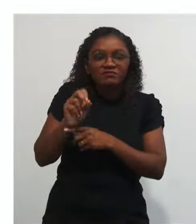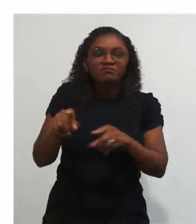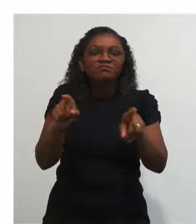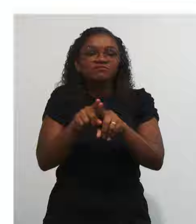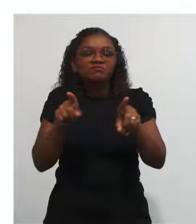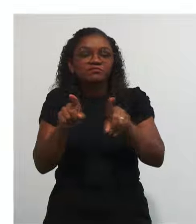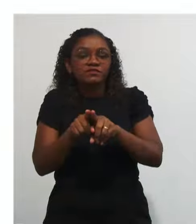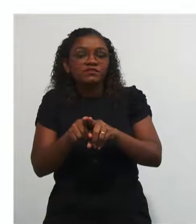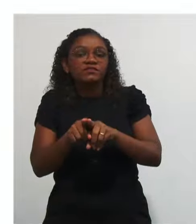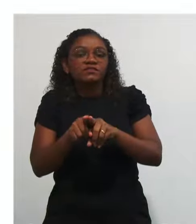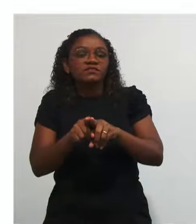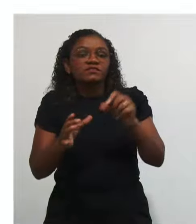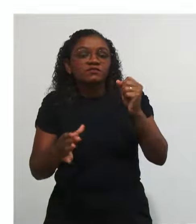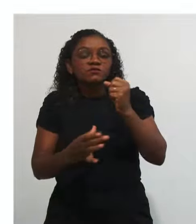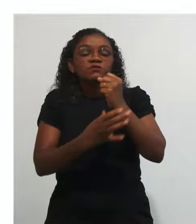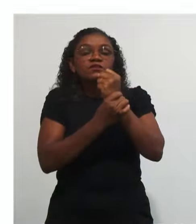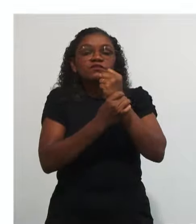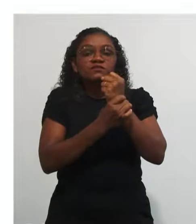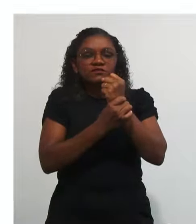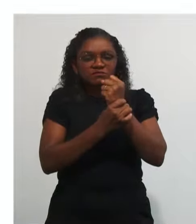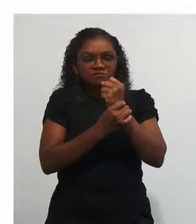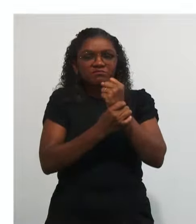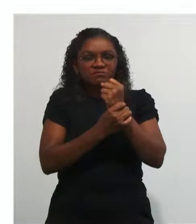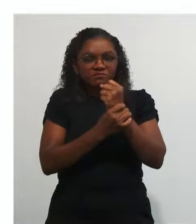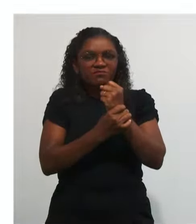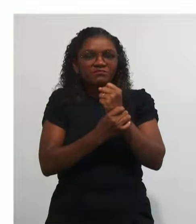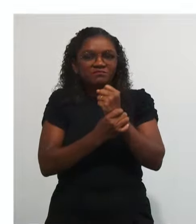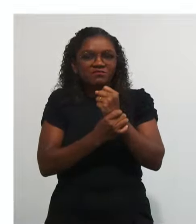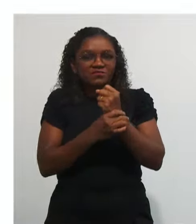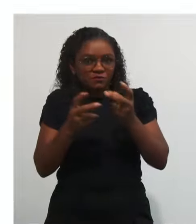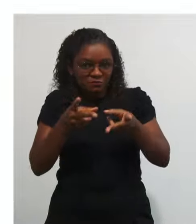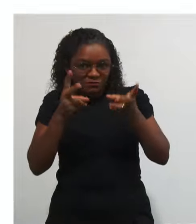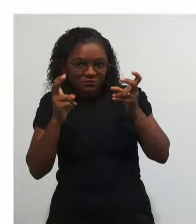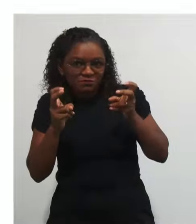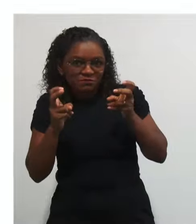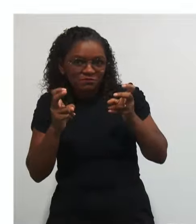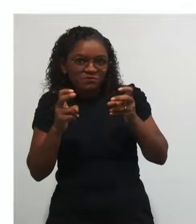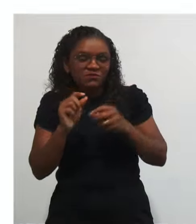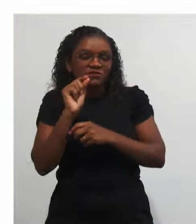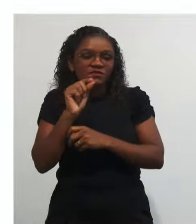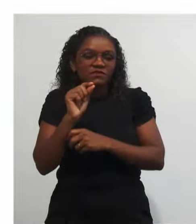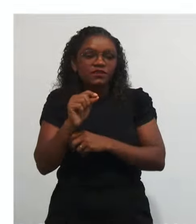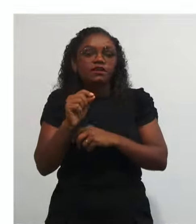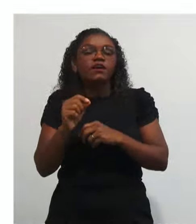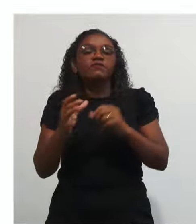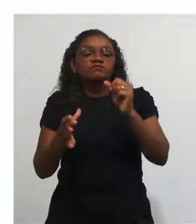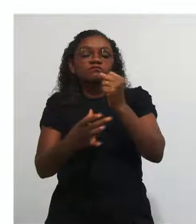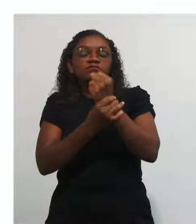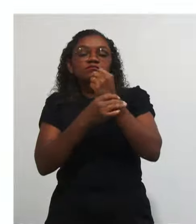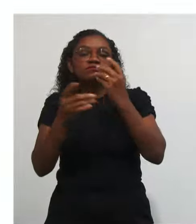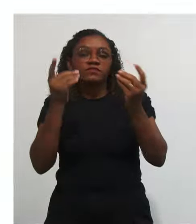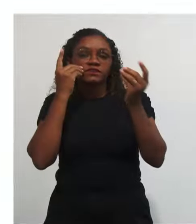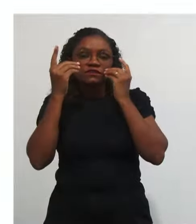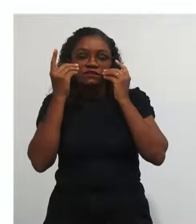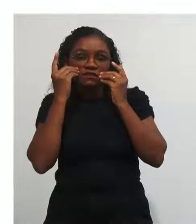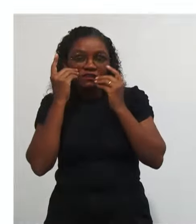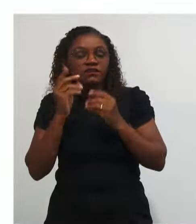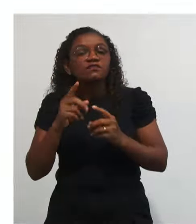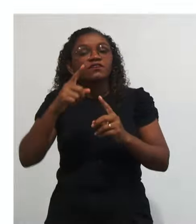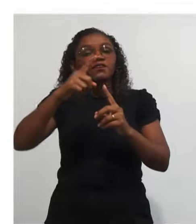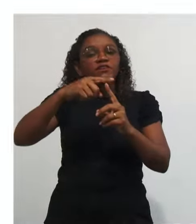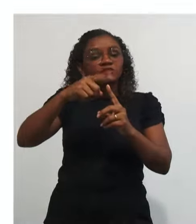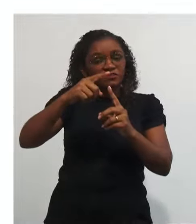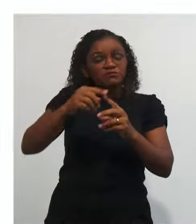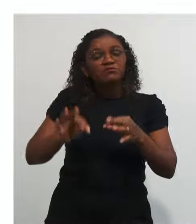garantir a segurança de seus ativos então perceba que essa aqui a segurança de dados são é outro tipo de